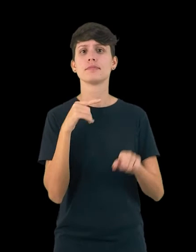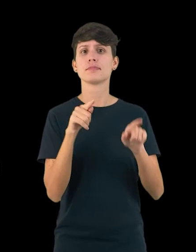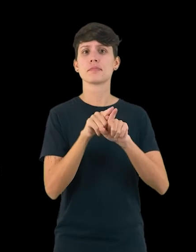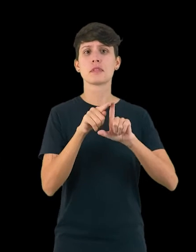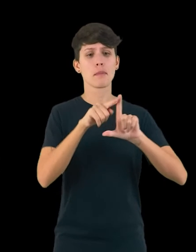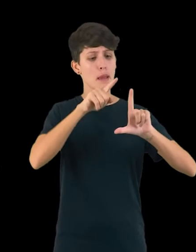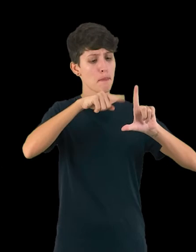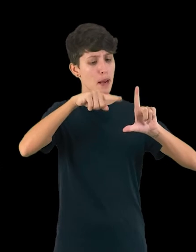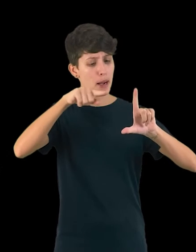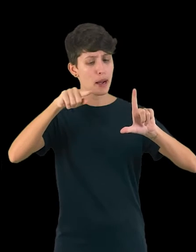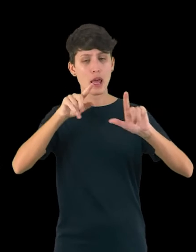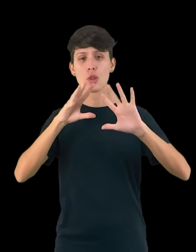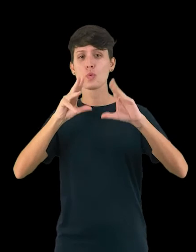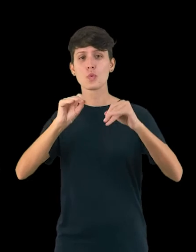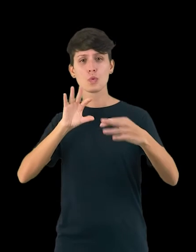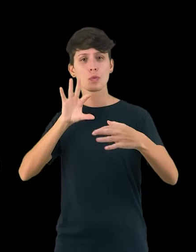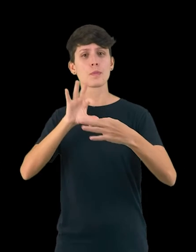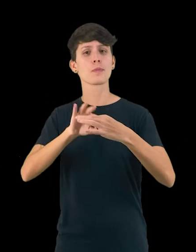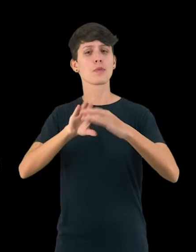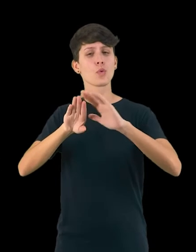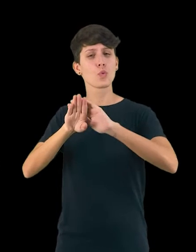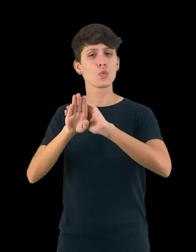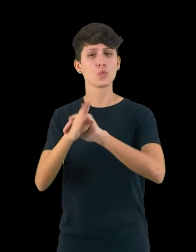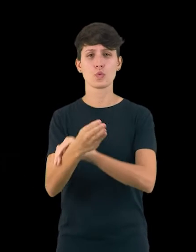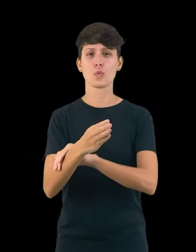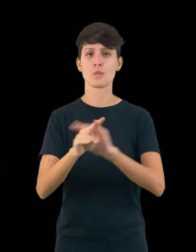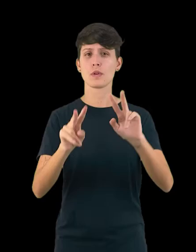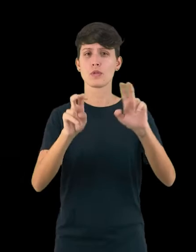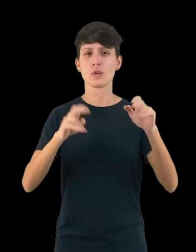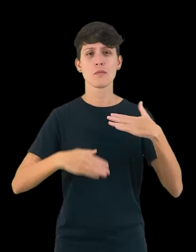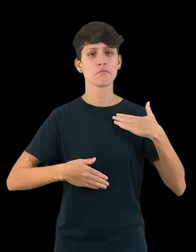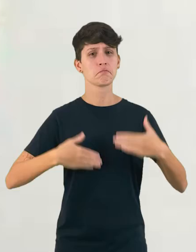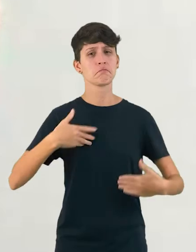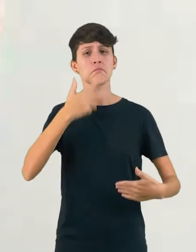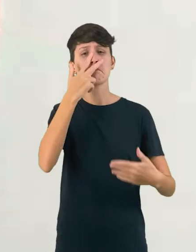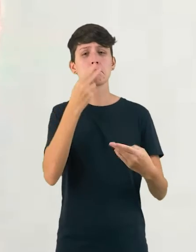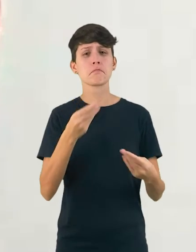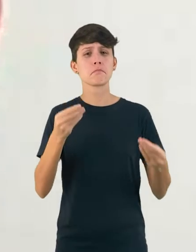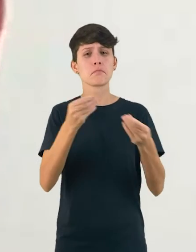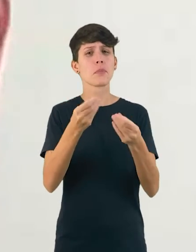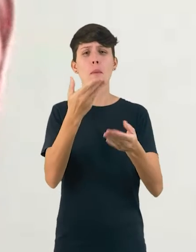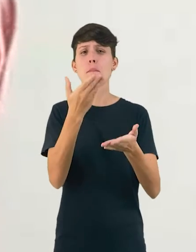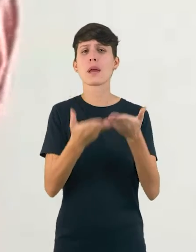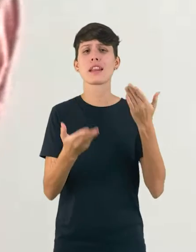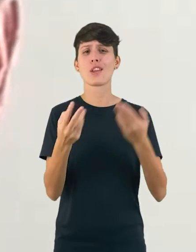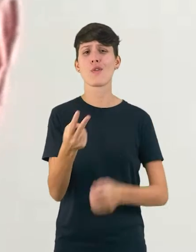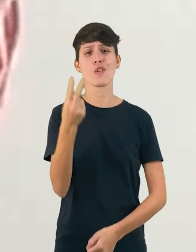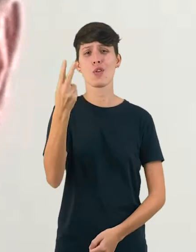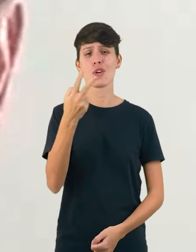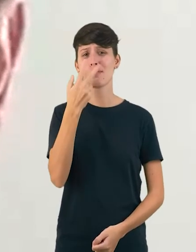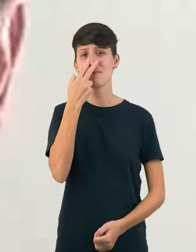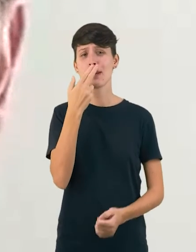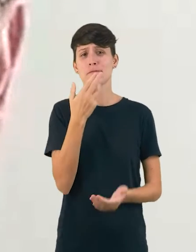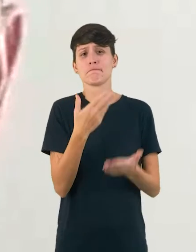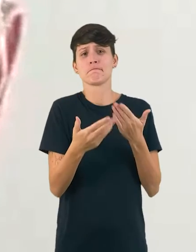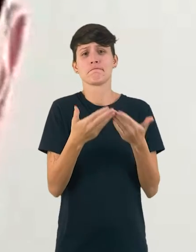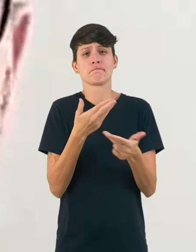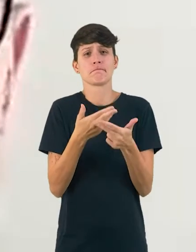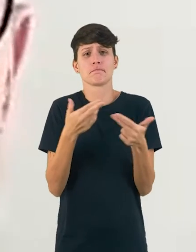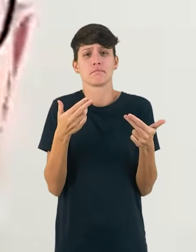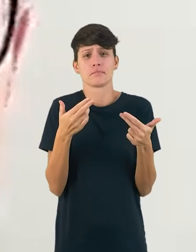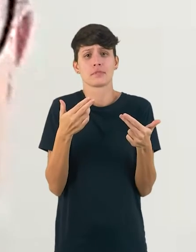números. As questões ritualísticas, não só ligadas à vestimenta, elas perderam um pouco do